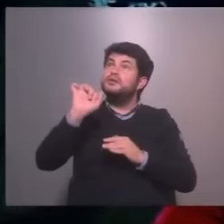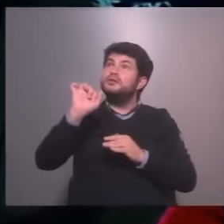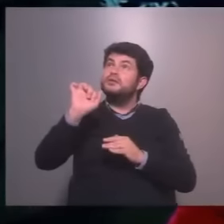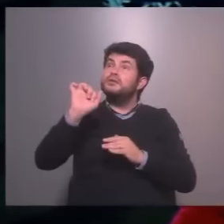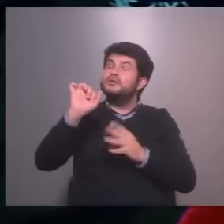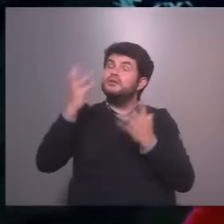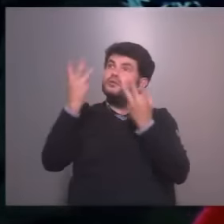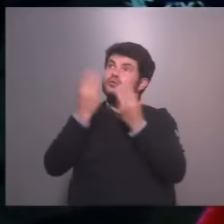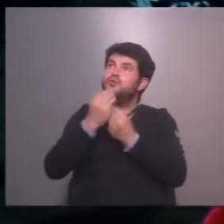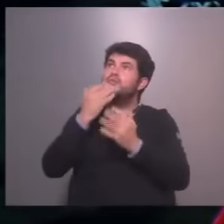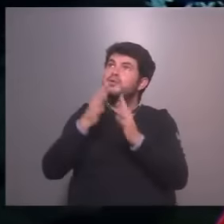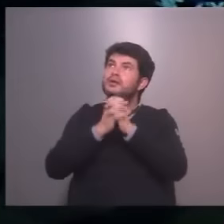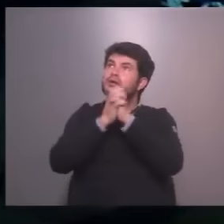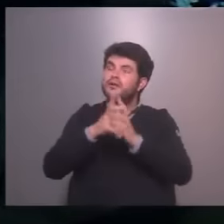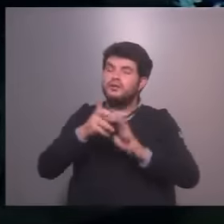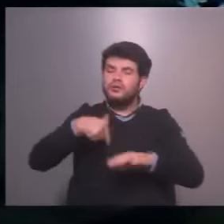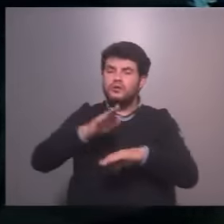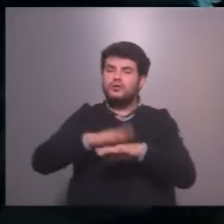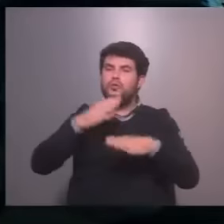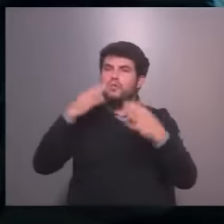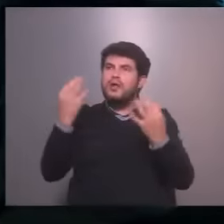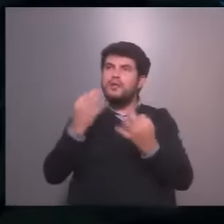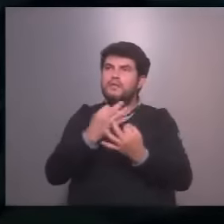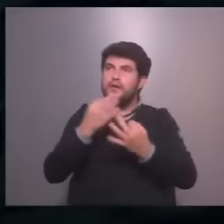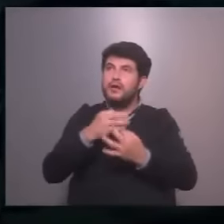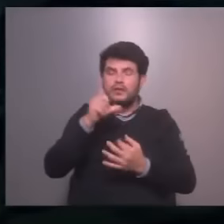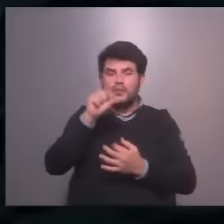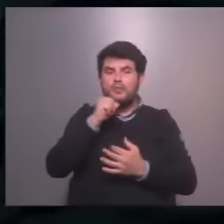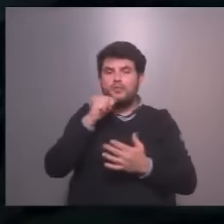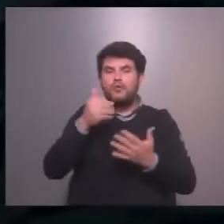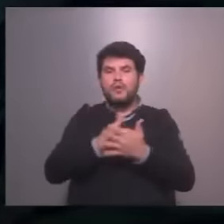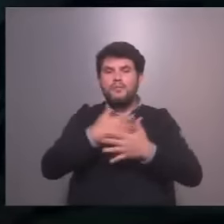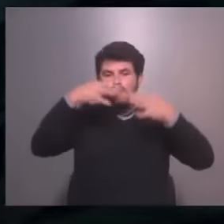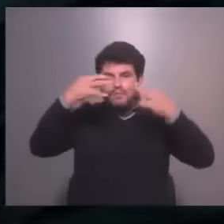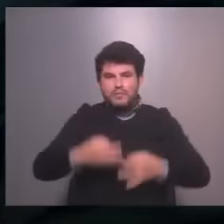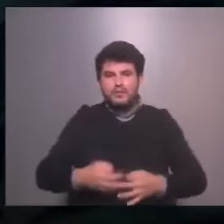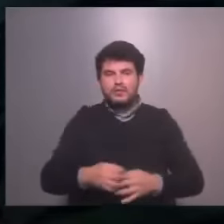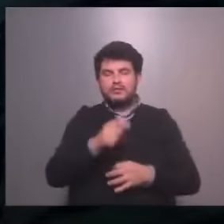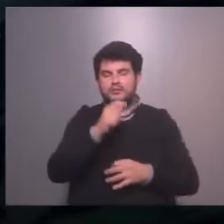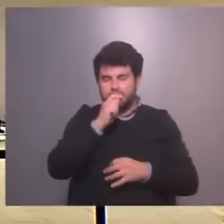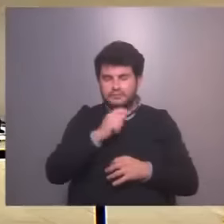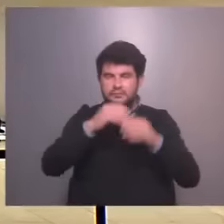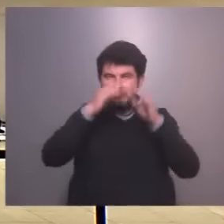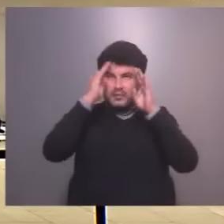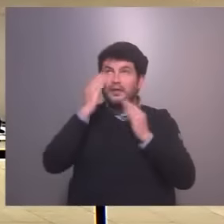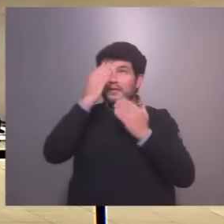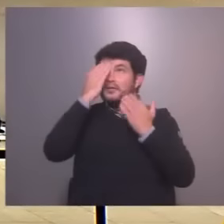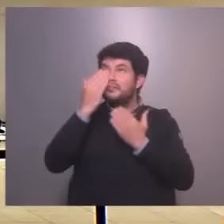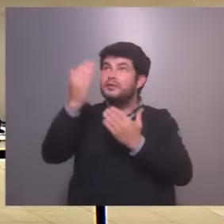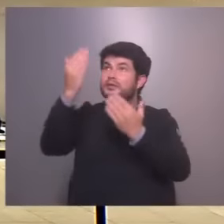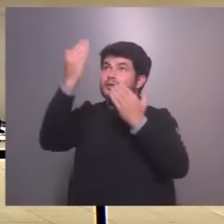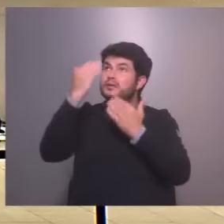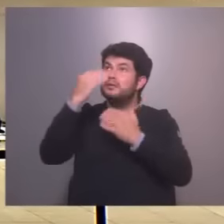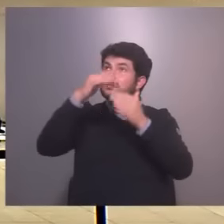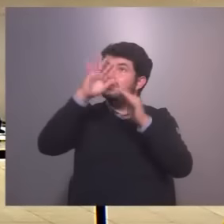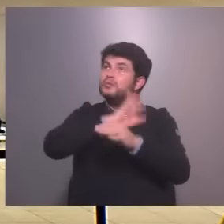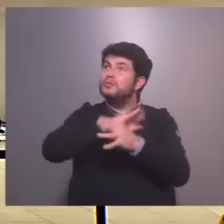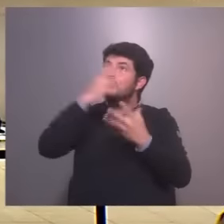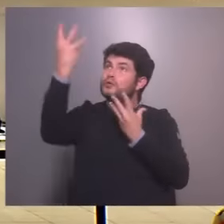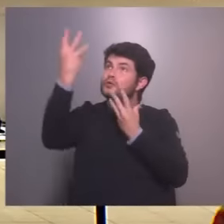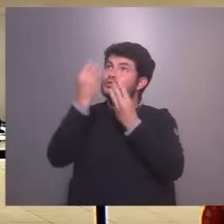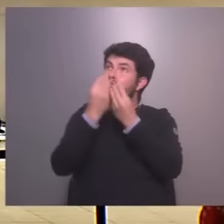fruto do vosso ventre, Jesus. Santa Maria, Mãe de Deus, rogai por nós, pecadores, agora e na